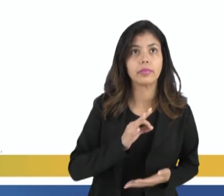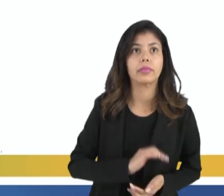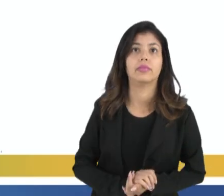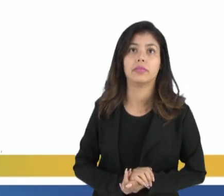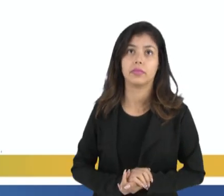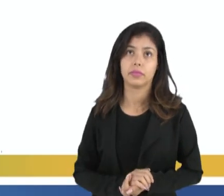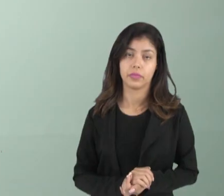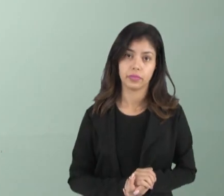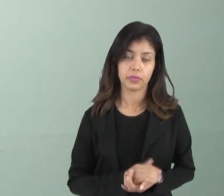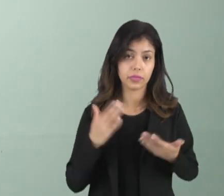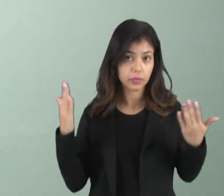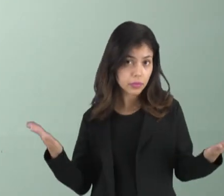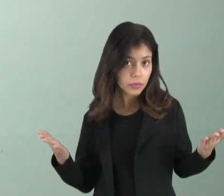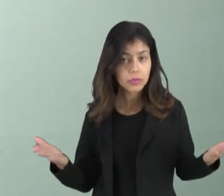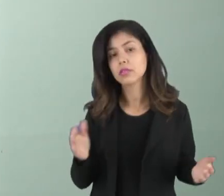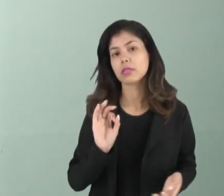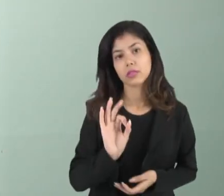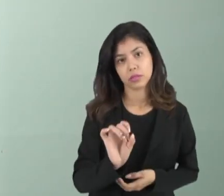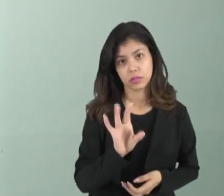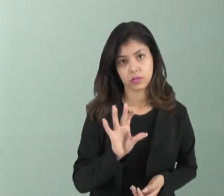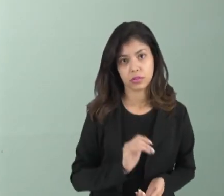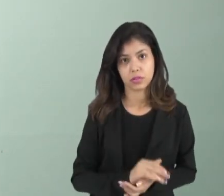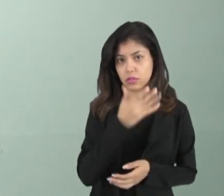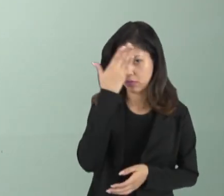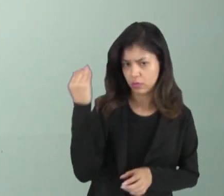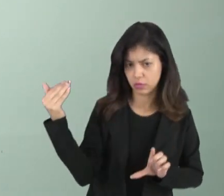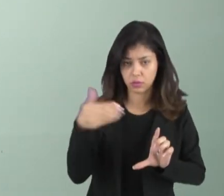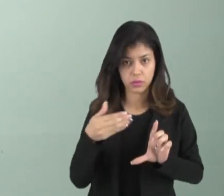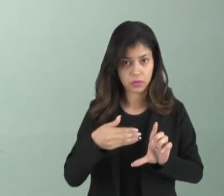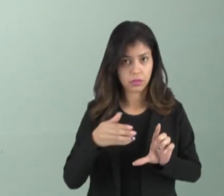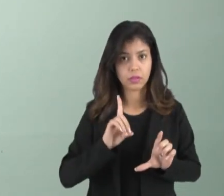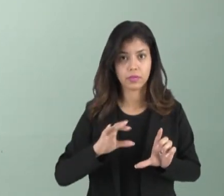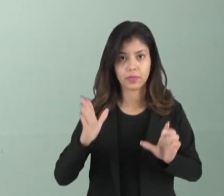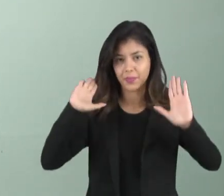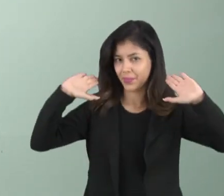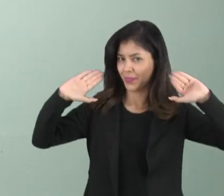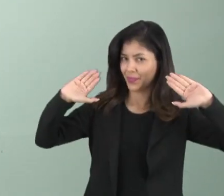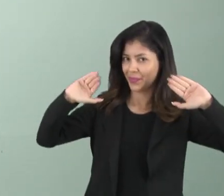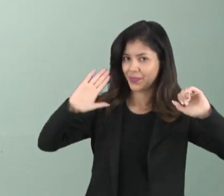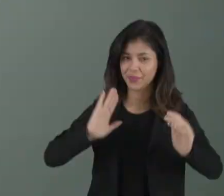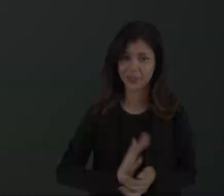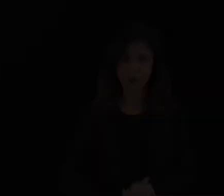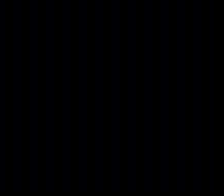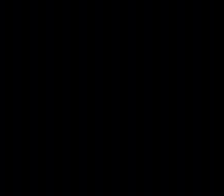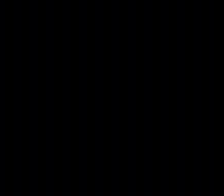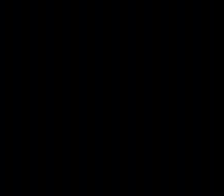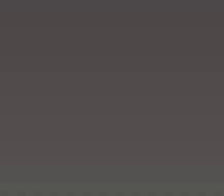Então, gente, é só isso, tá? Não deixem de acessar a plataforma Eduque. Até mais.